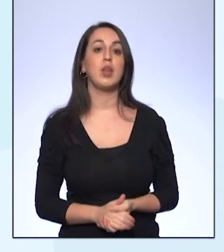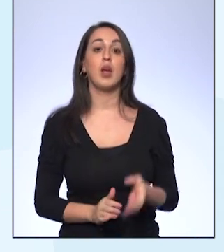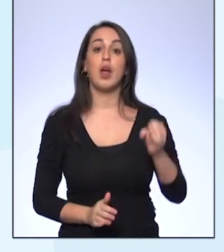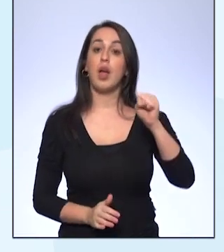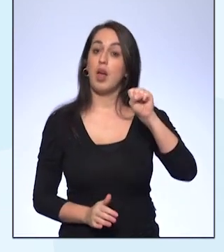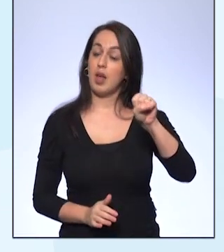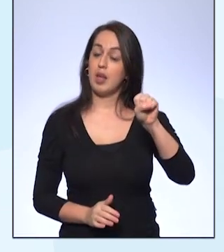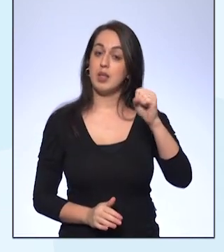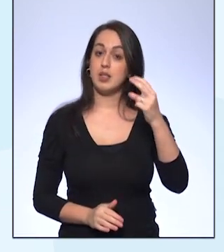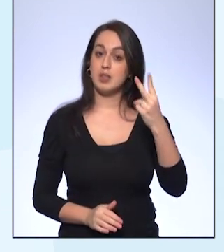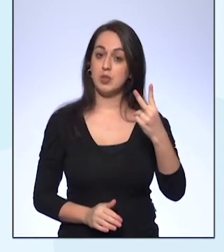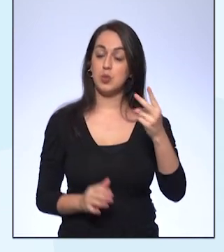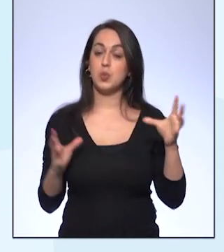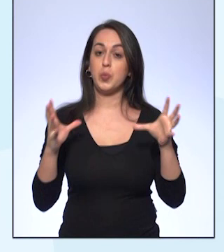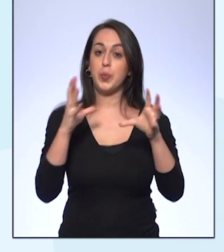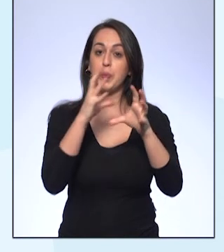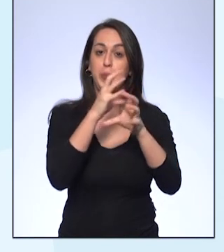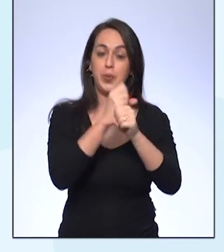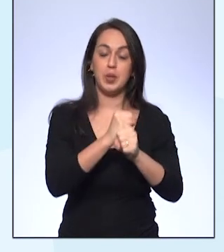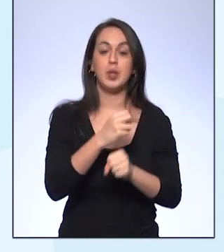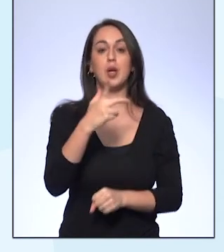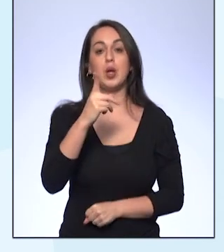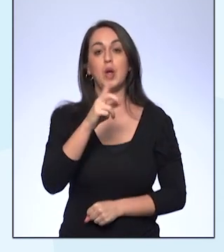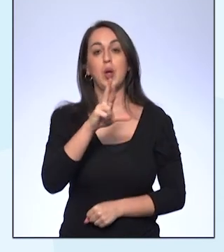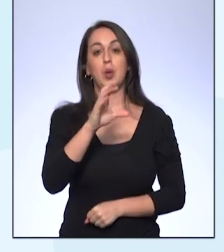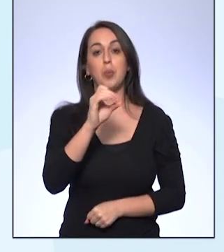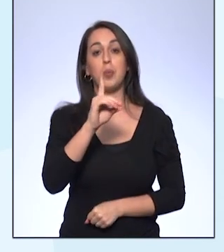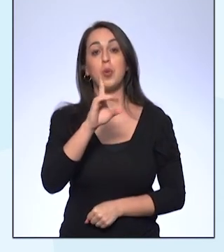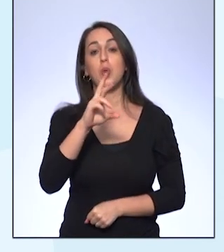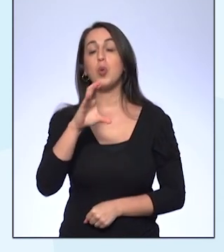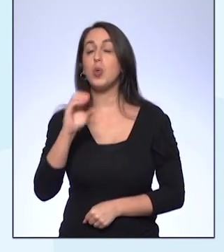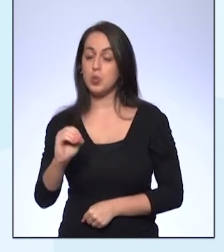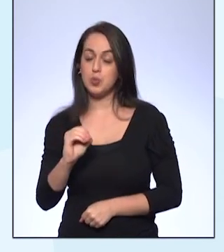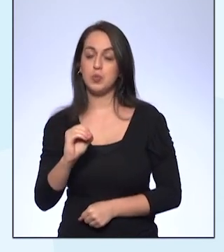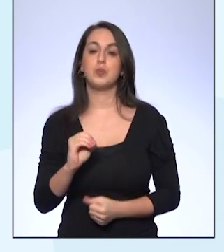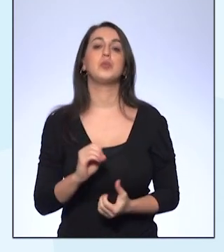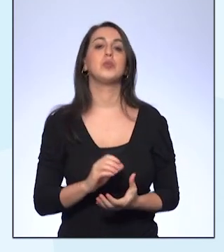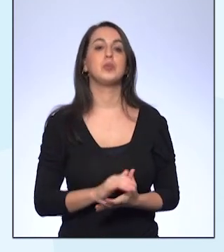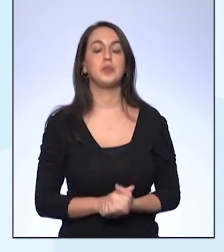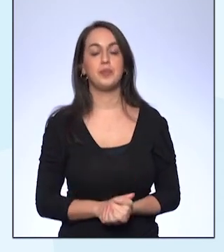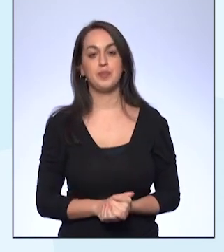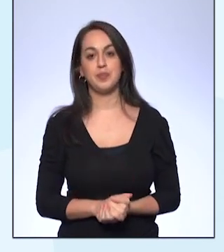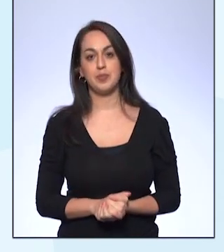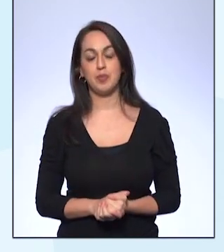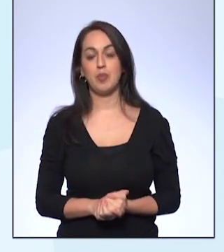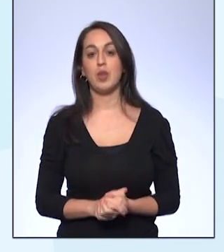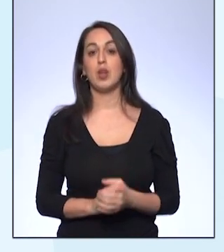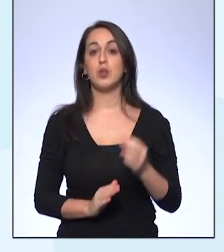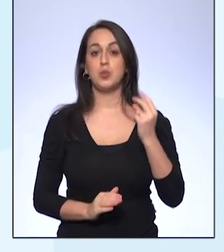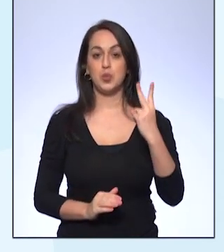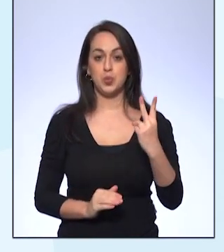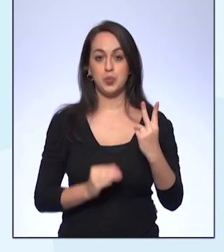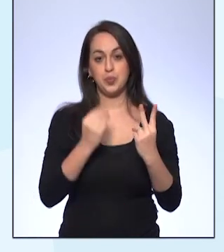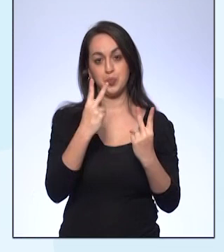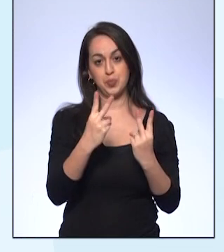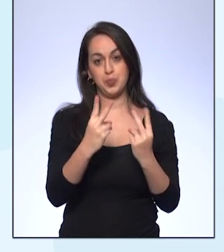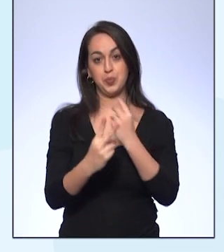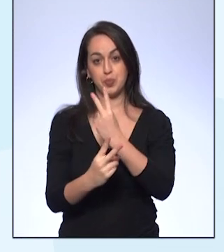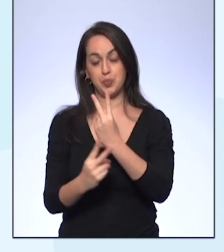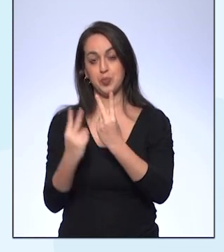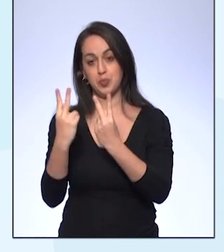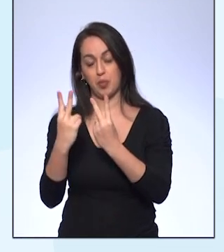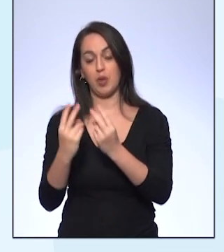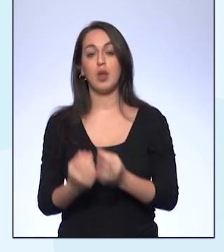S2 é a soma dos produtos das raízes tomadas duas a duas. Então,